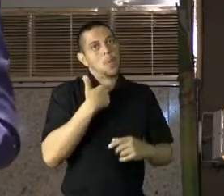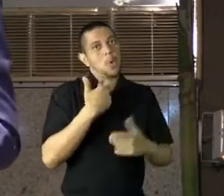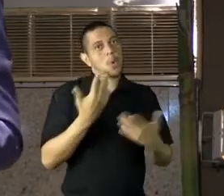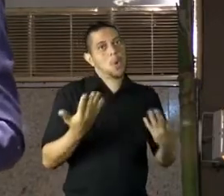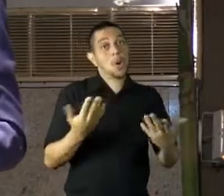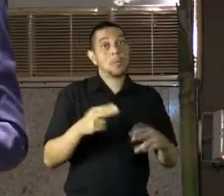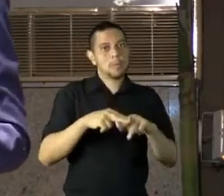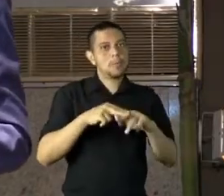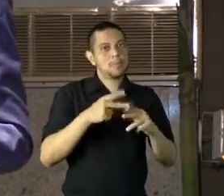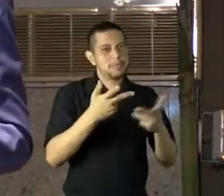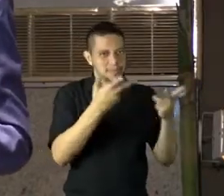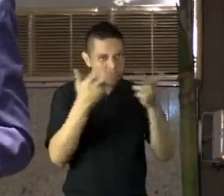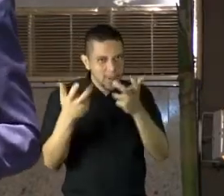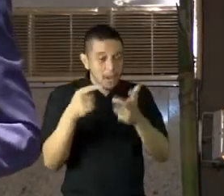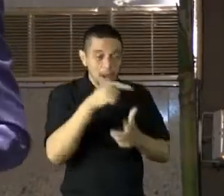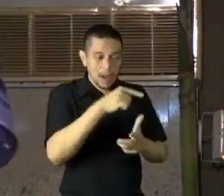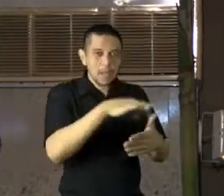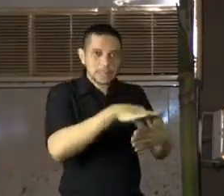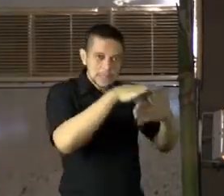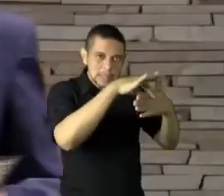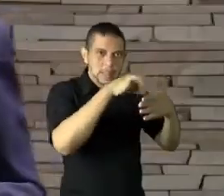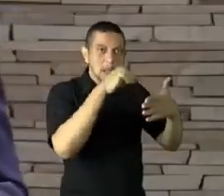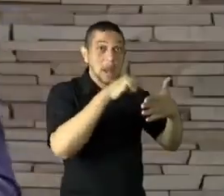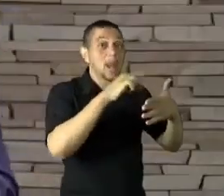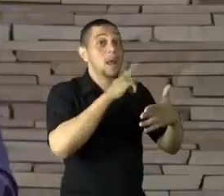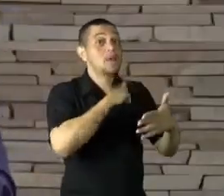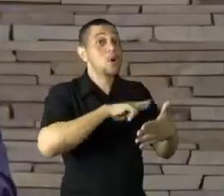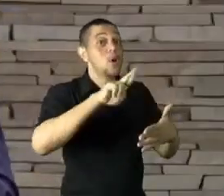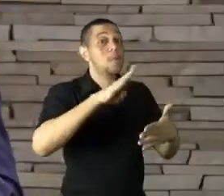religiosos que não conheciam Jesus